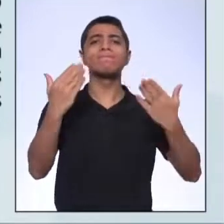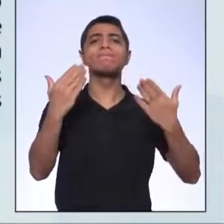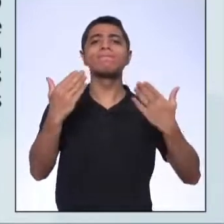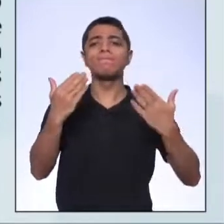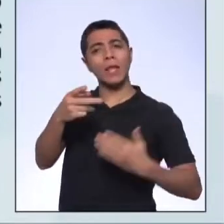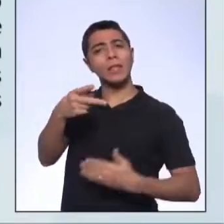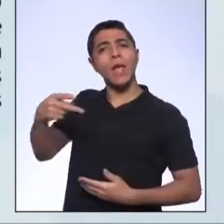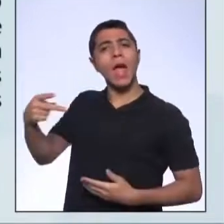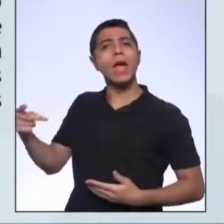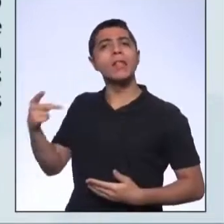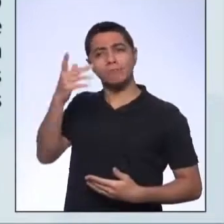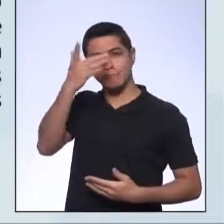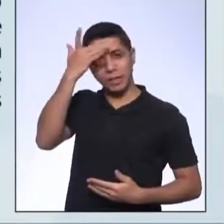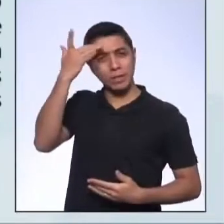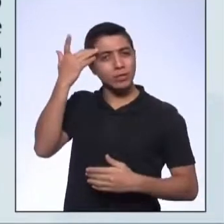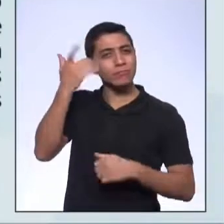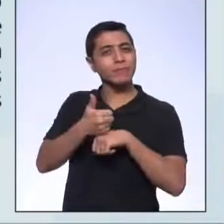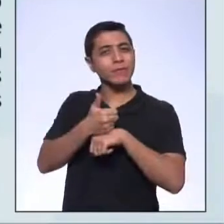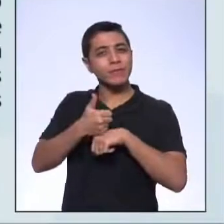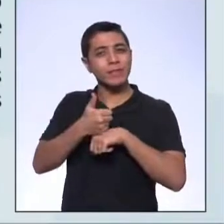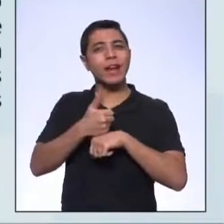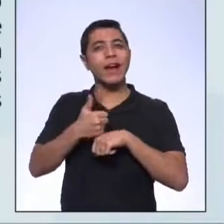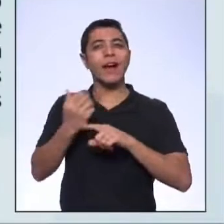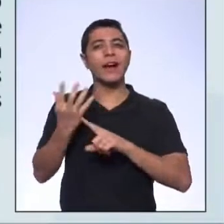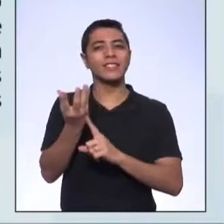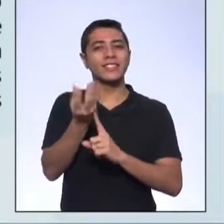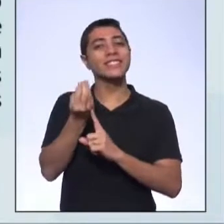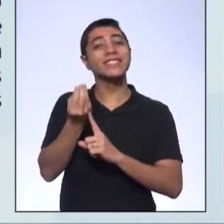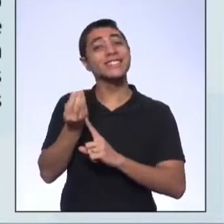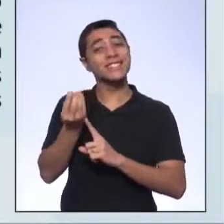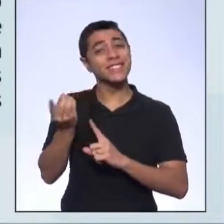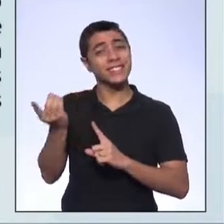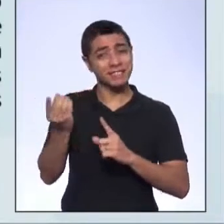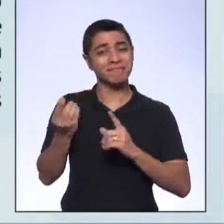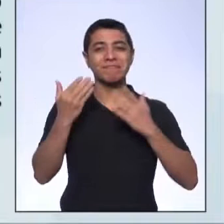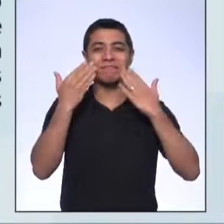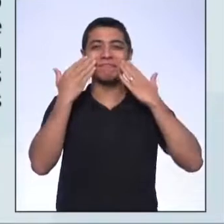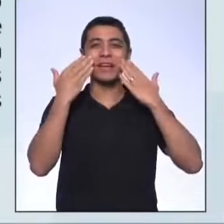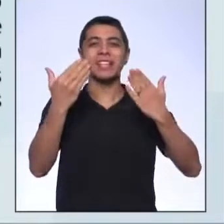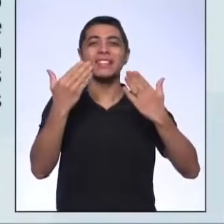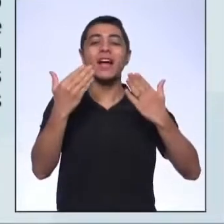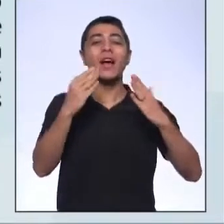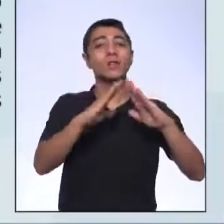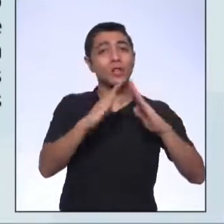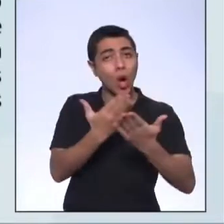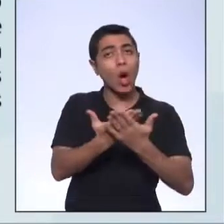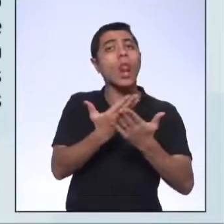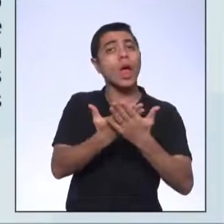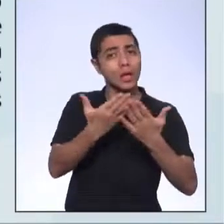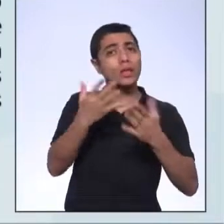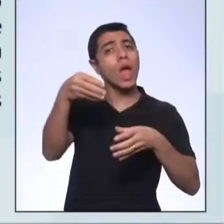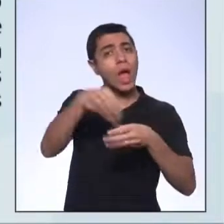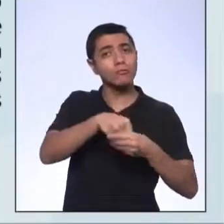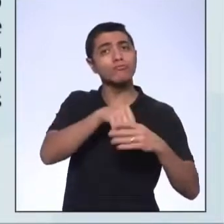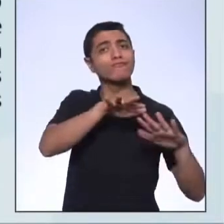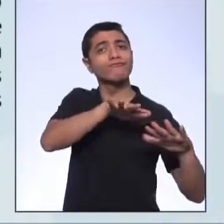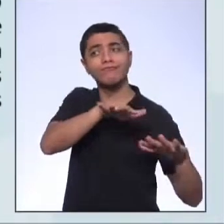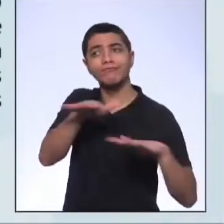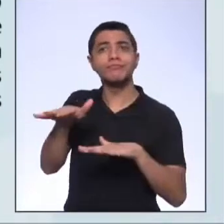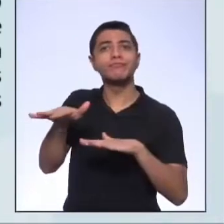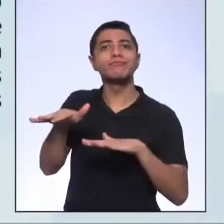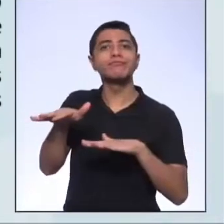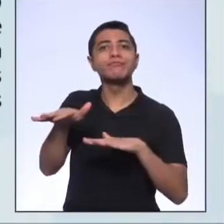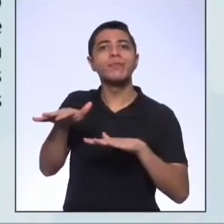trabalho de artistas dentro do ambiente escolar além de promover a participação desses em redes colaborativas como